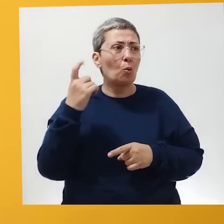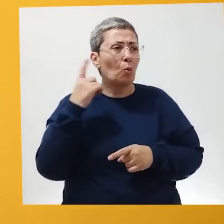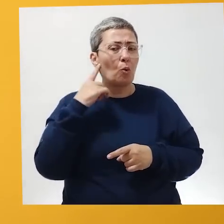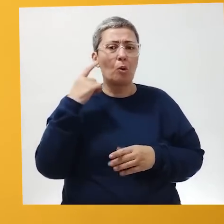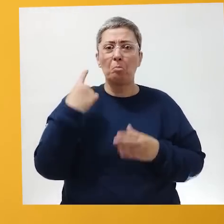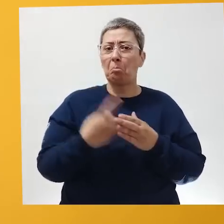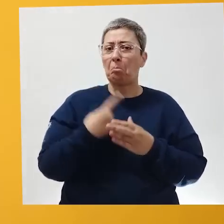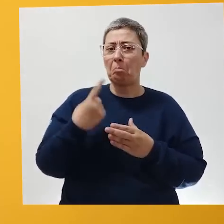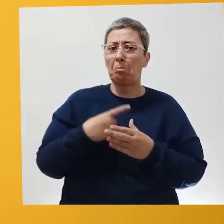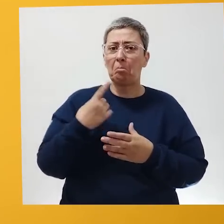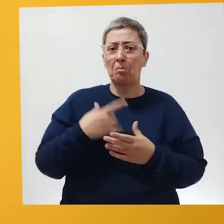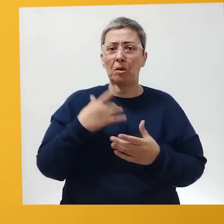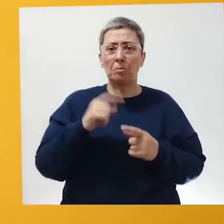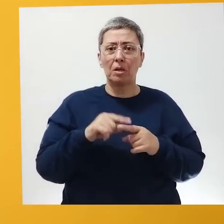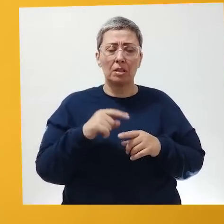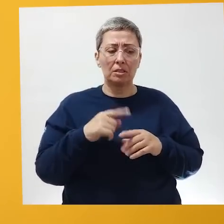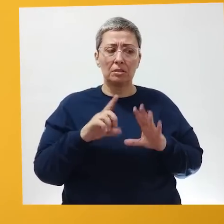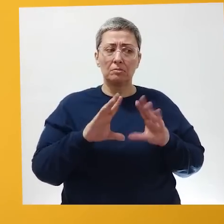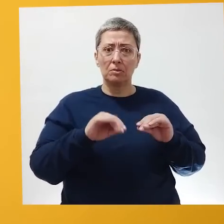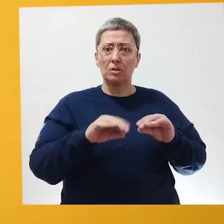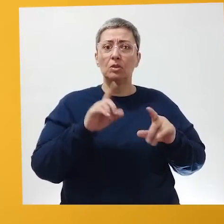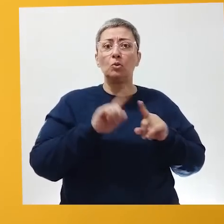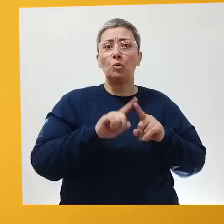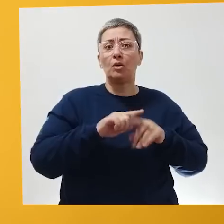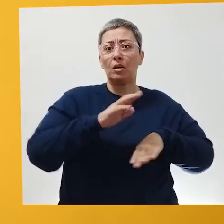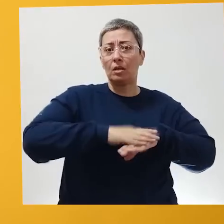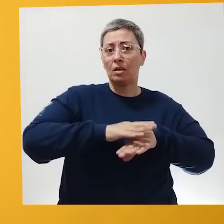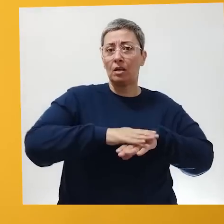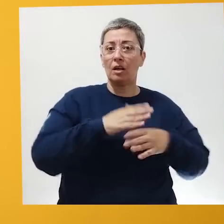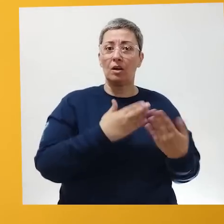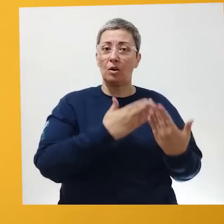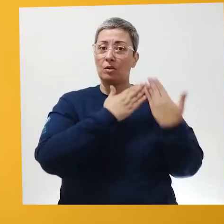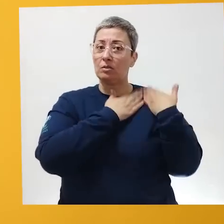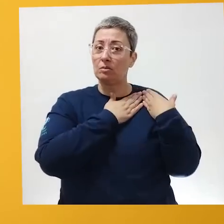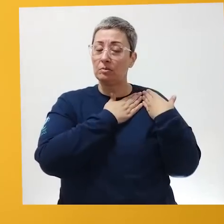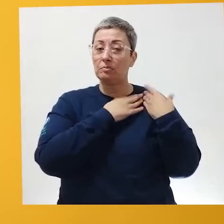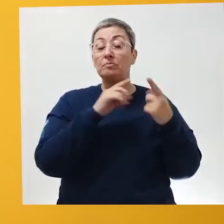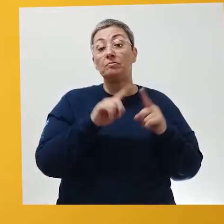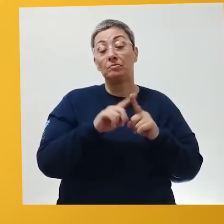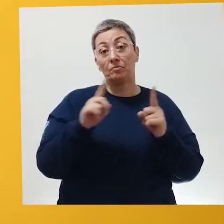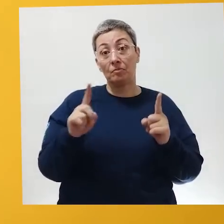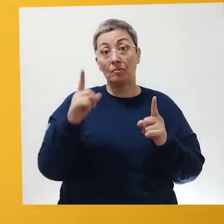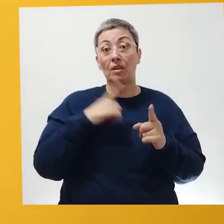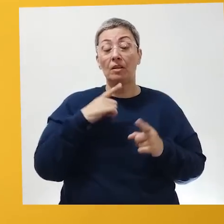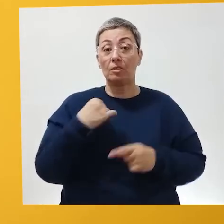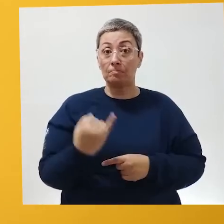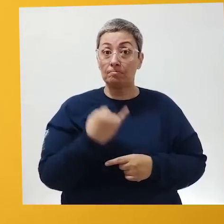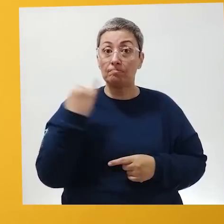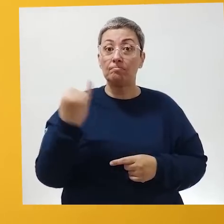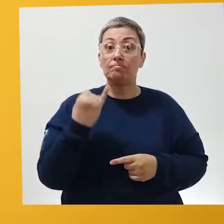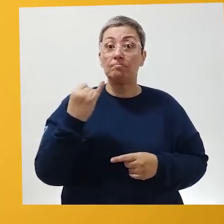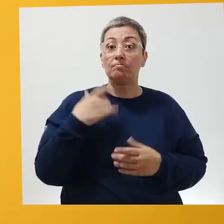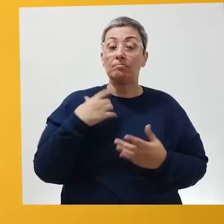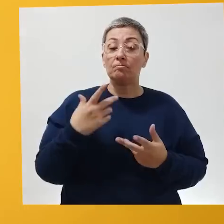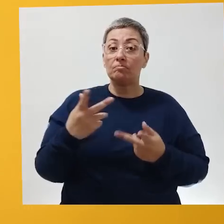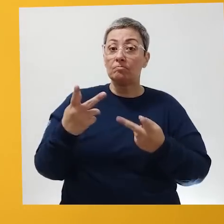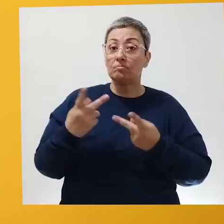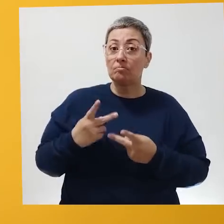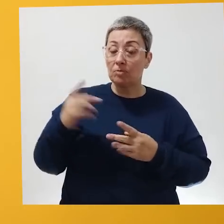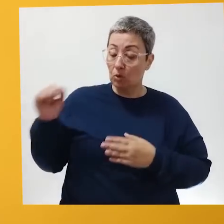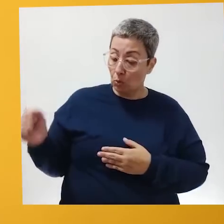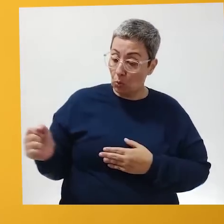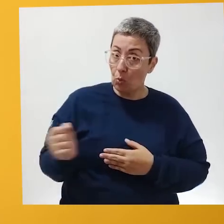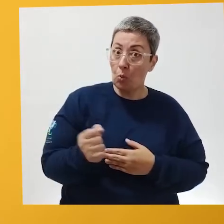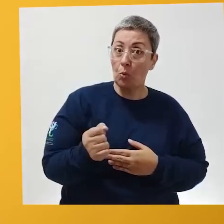do liquidificador, mas quem está fazendo é o seu responsável, né? Mas é importante a gente inserir a criança